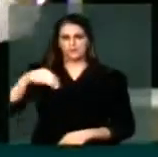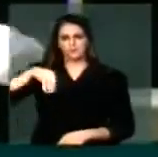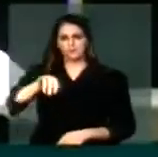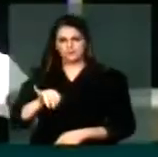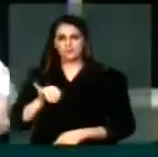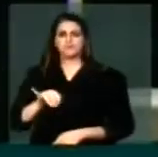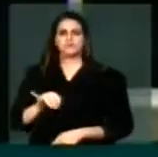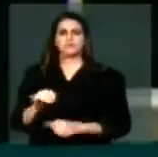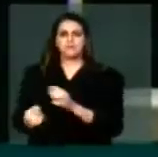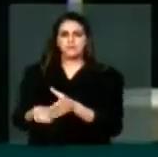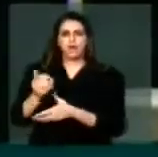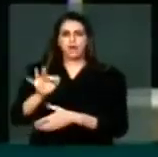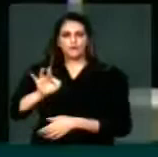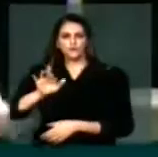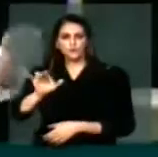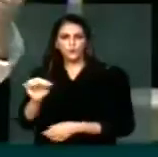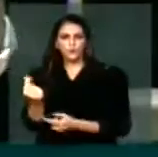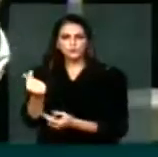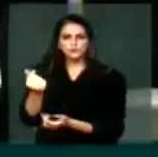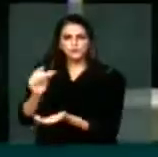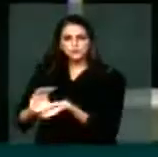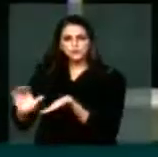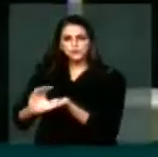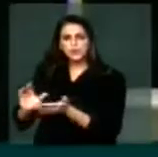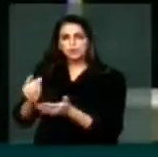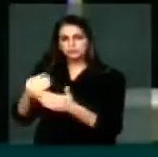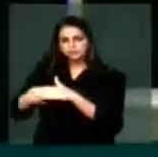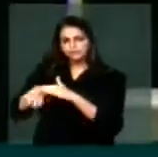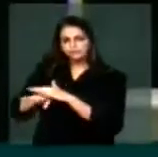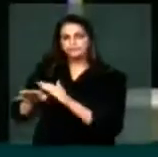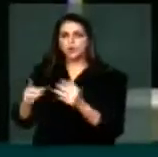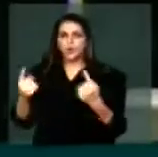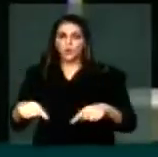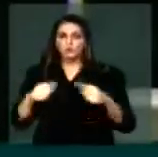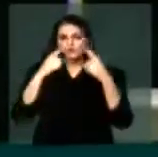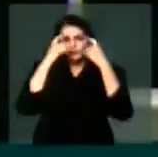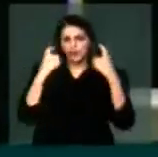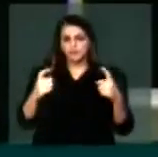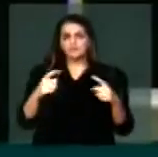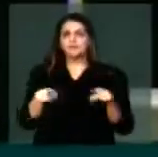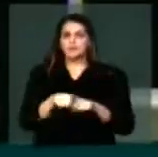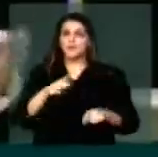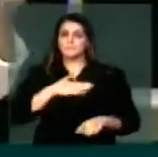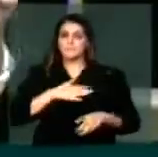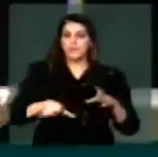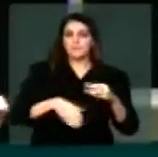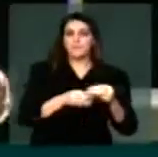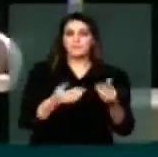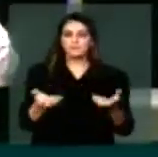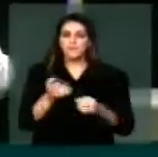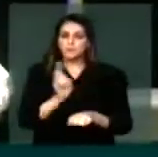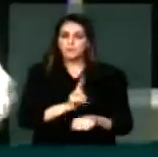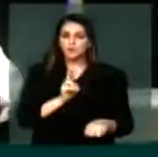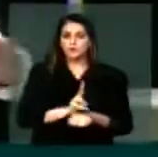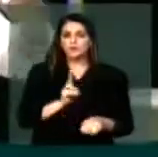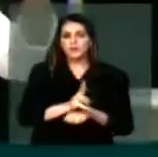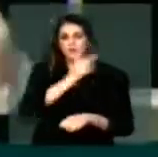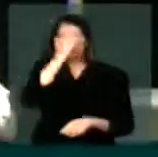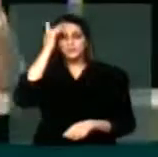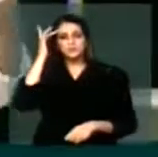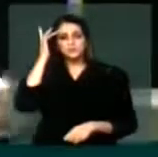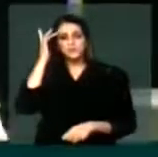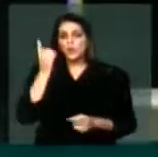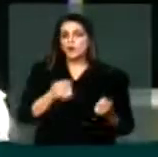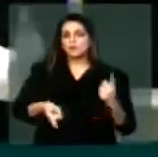Inquérito, criando o Fundo de Combate à Violência, colocando a minha emenda, que amplia a proteção às transexuais e transgêneros que